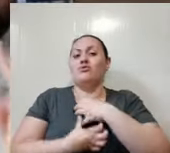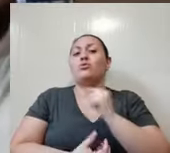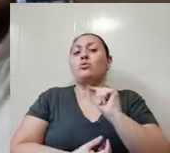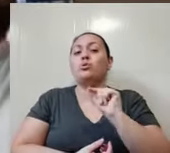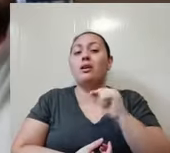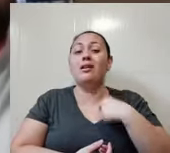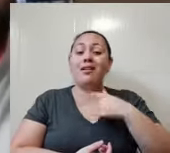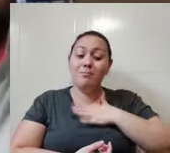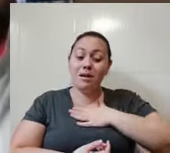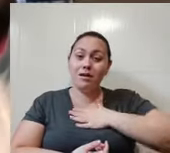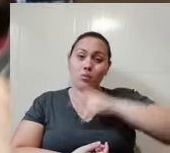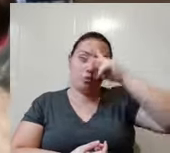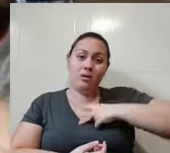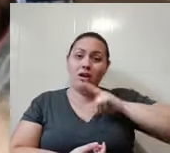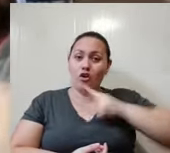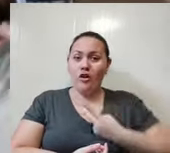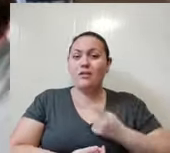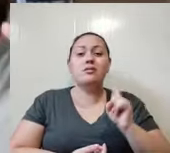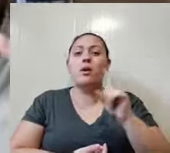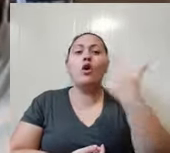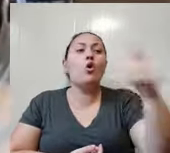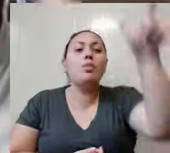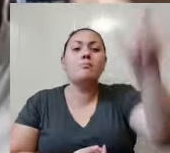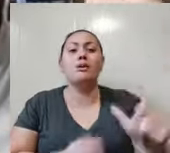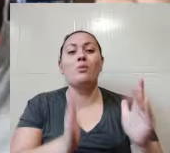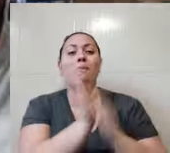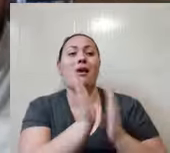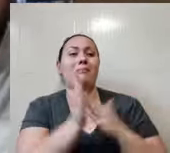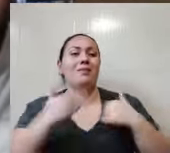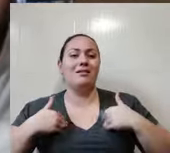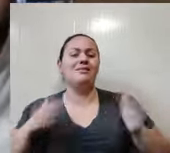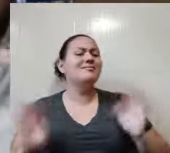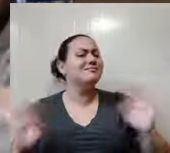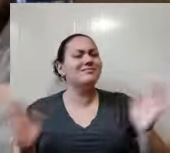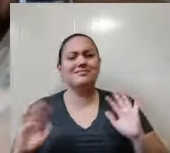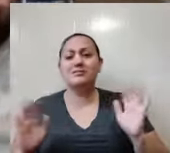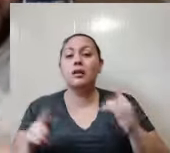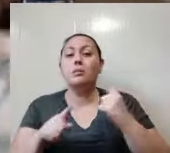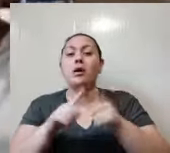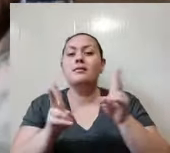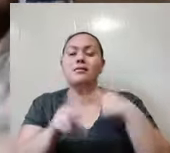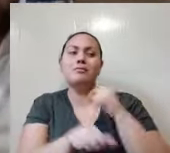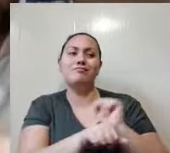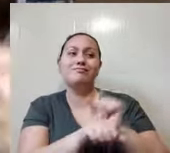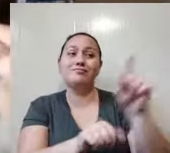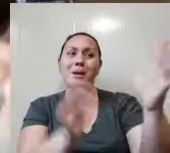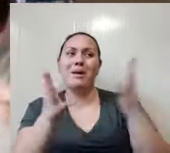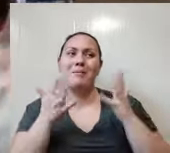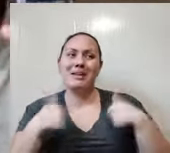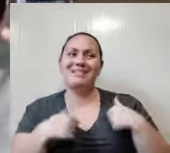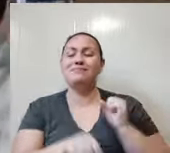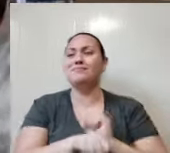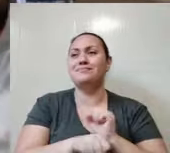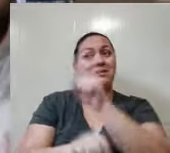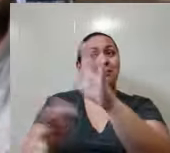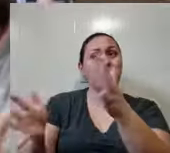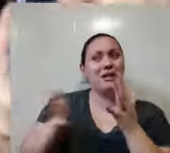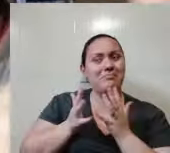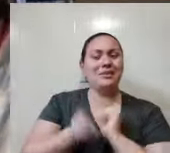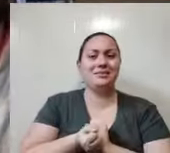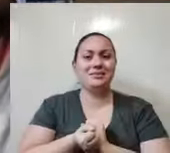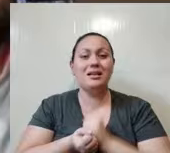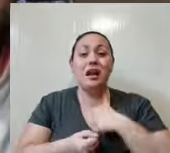principalmente, poder fazer isso com a gente mesmo, não esperar esse reconhecimento do outro. Porque senão a gente fica num ciclo eterno de eu faço isso